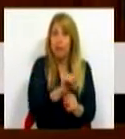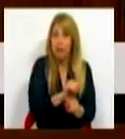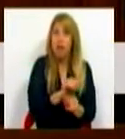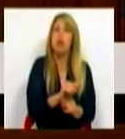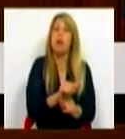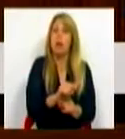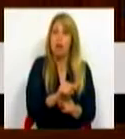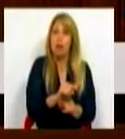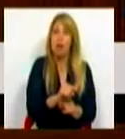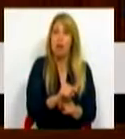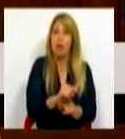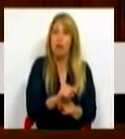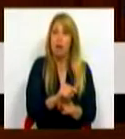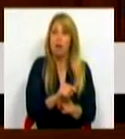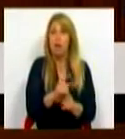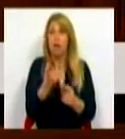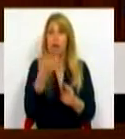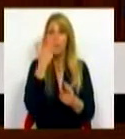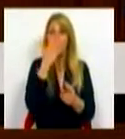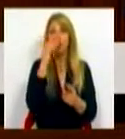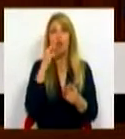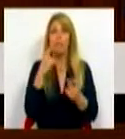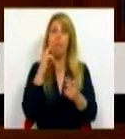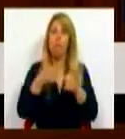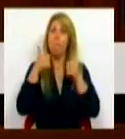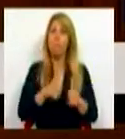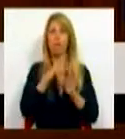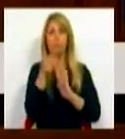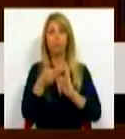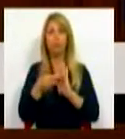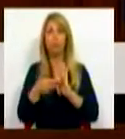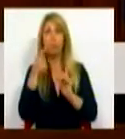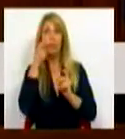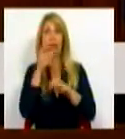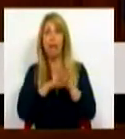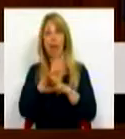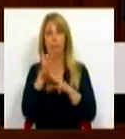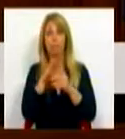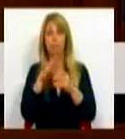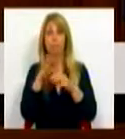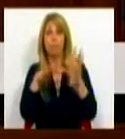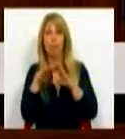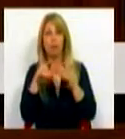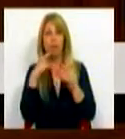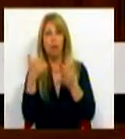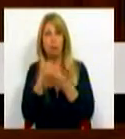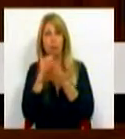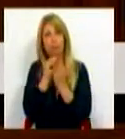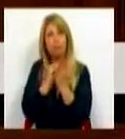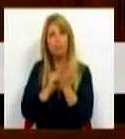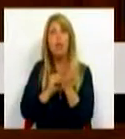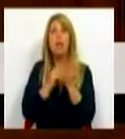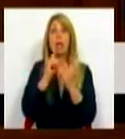considerados pelos arranjers da operação e, portanto, por todos os intervenientes, correspondiam aos dados que estavam nos